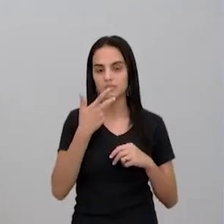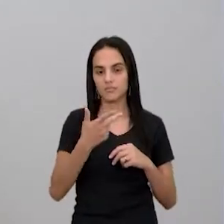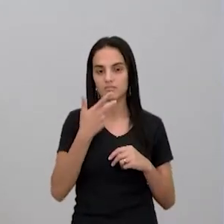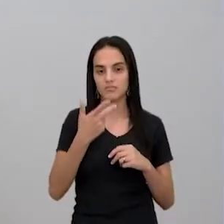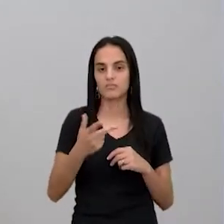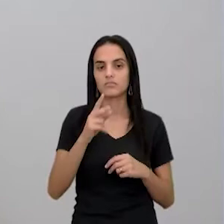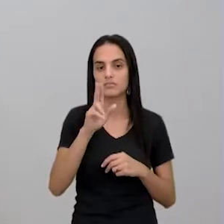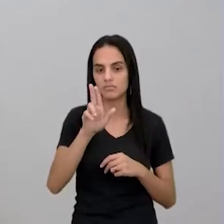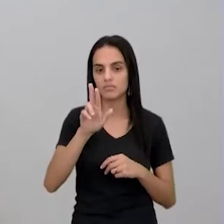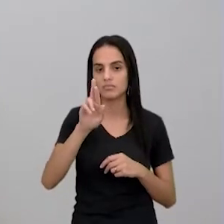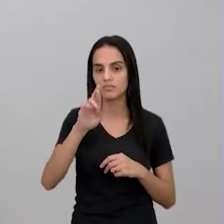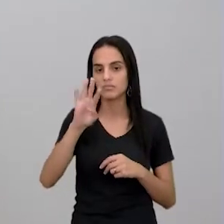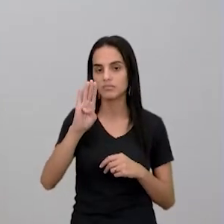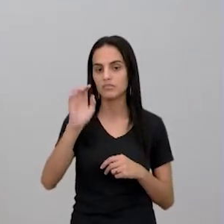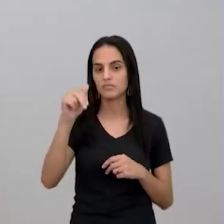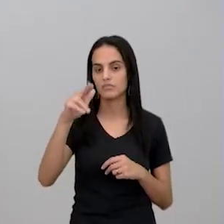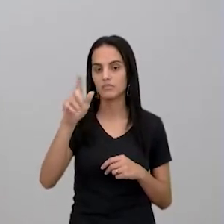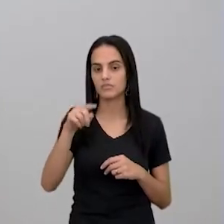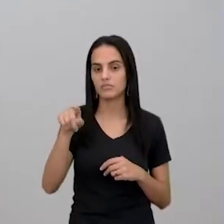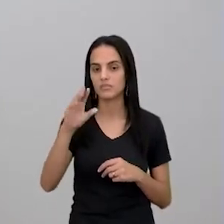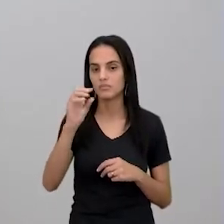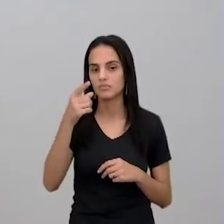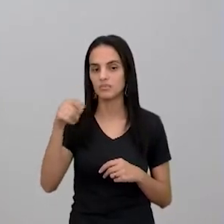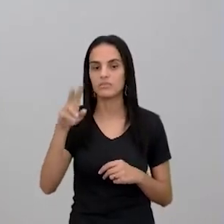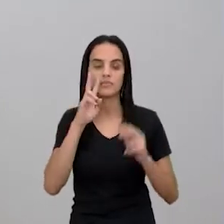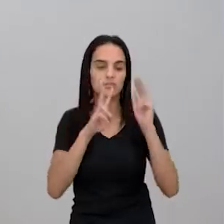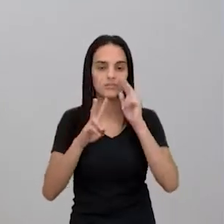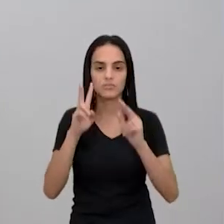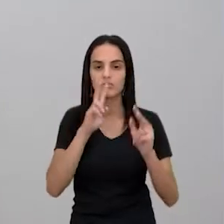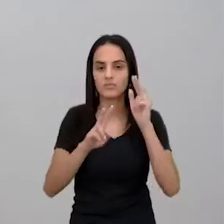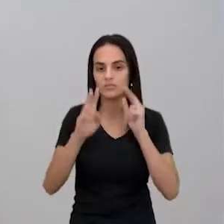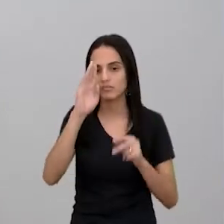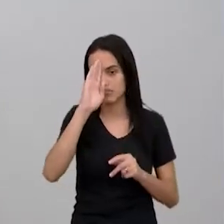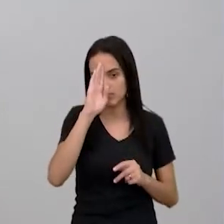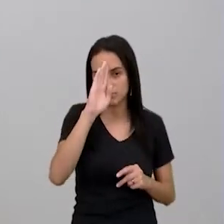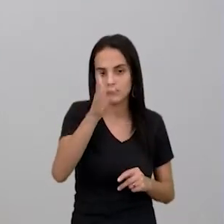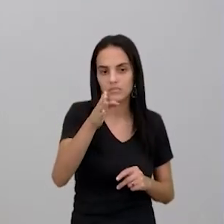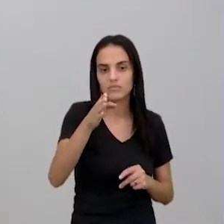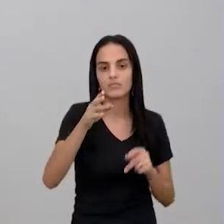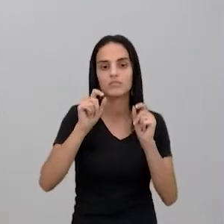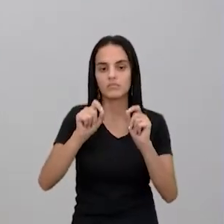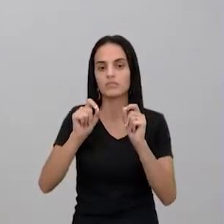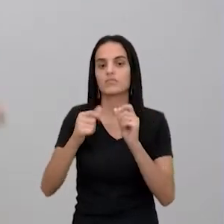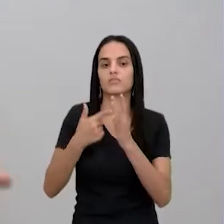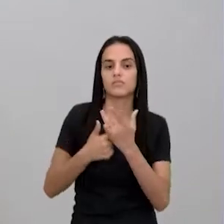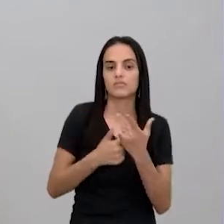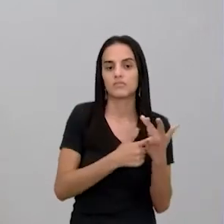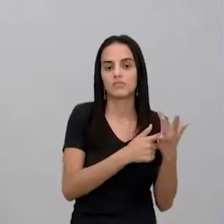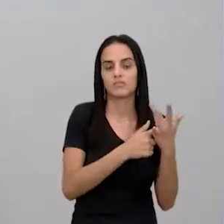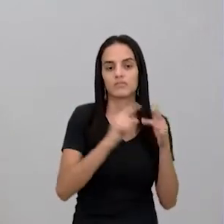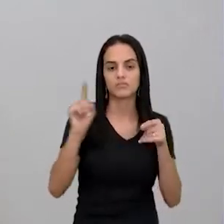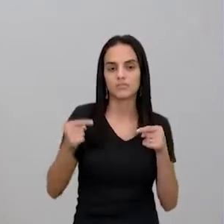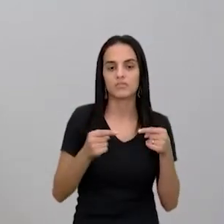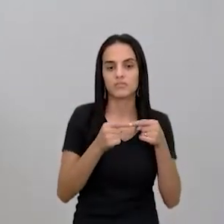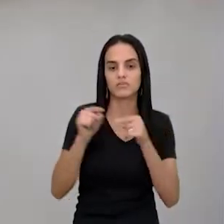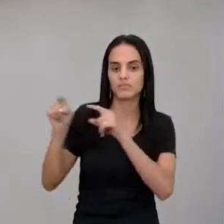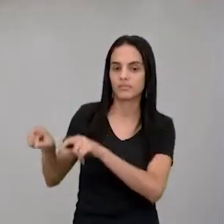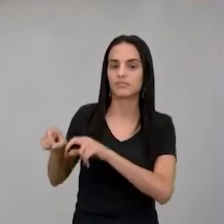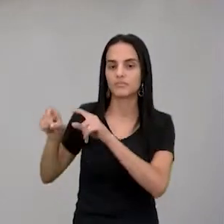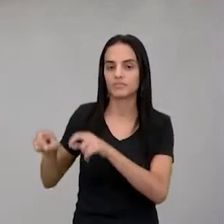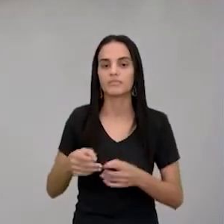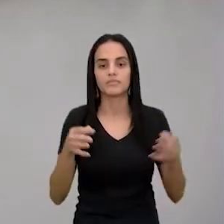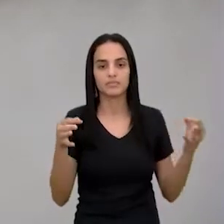devagar quando acontece com hoje, mas ele não deixa de ser global também. Né? Então você tem aí uma expansão